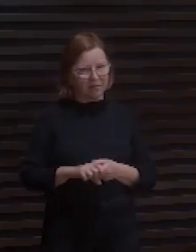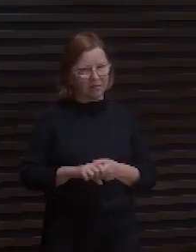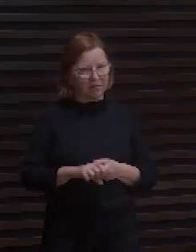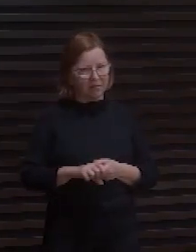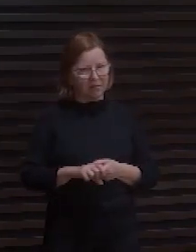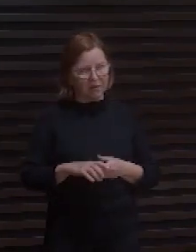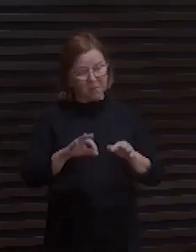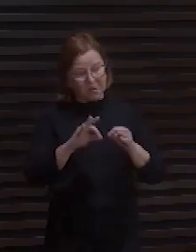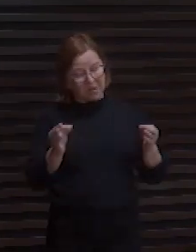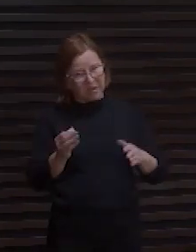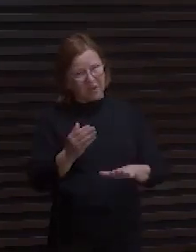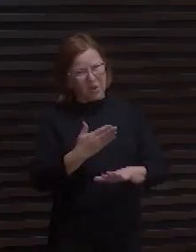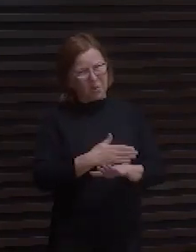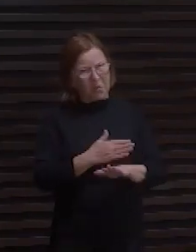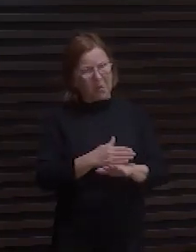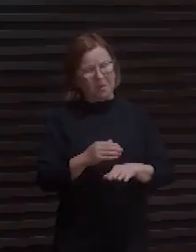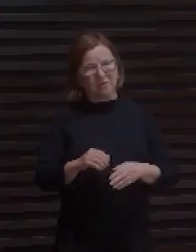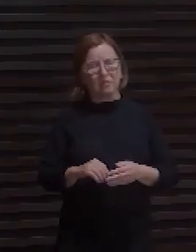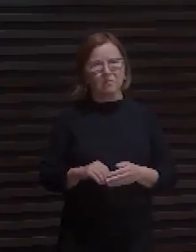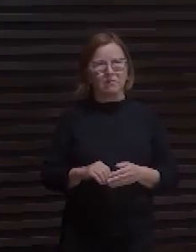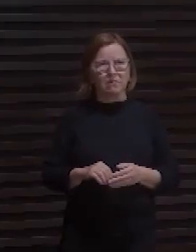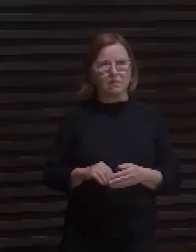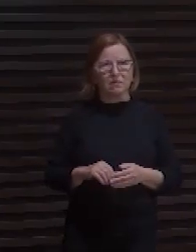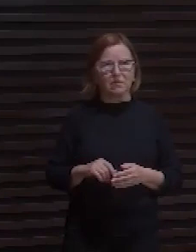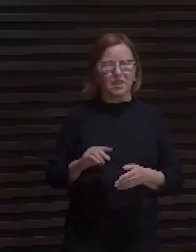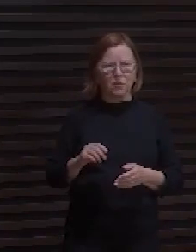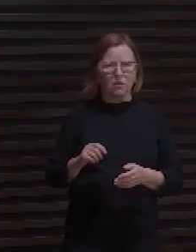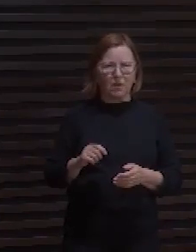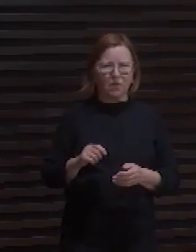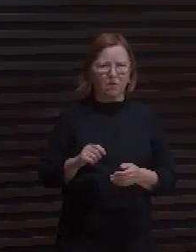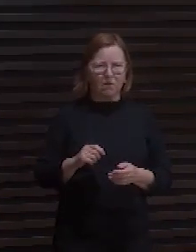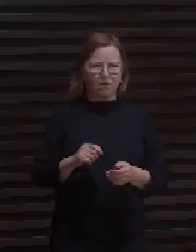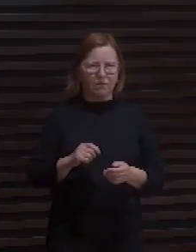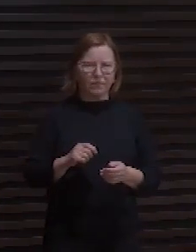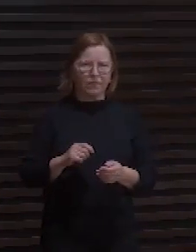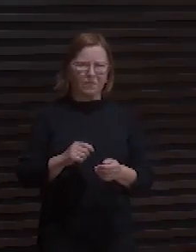simples hábito, como jogar videogame.